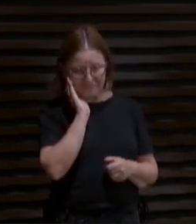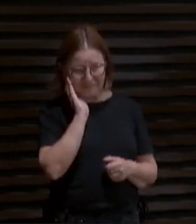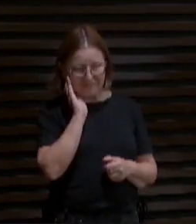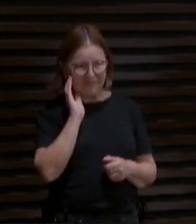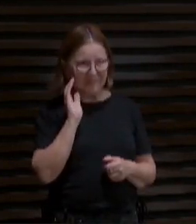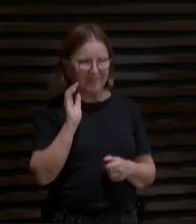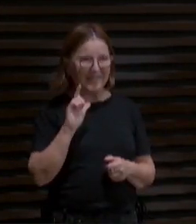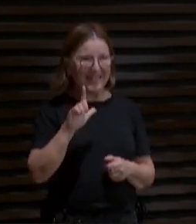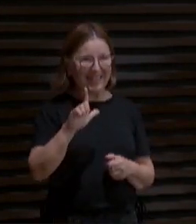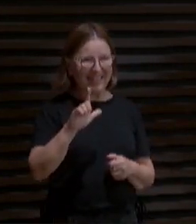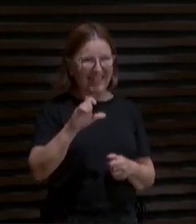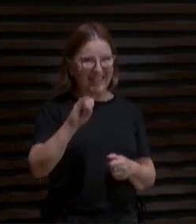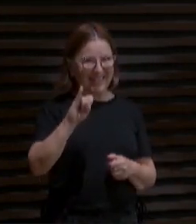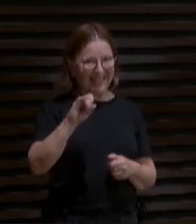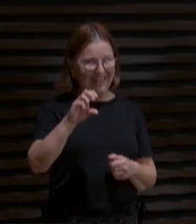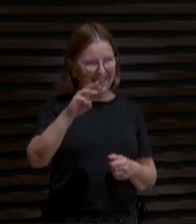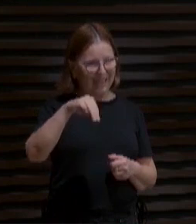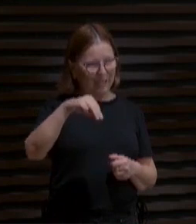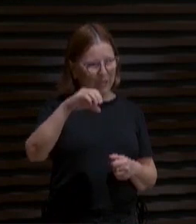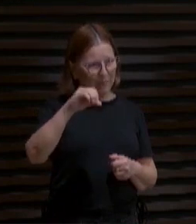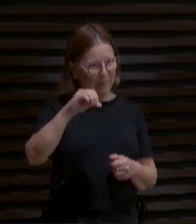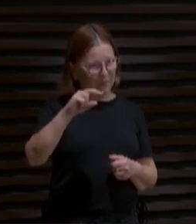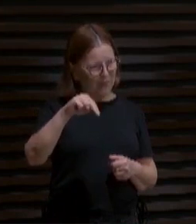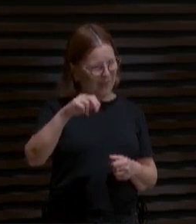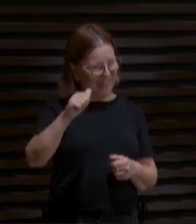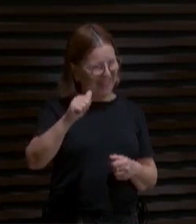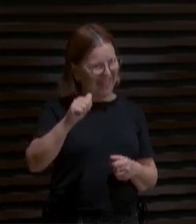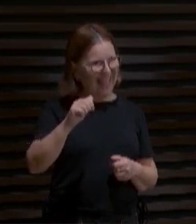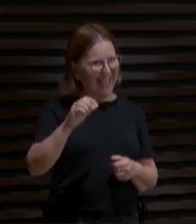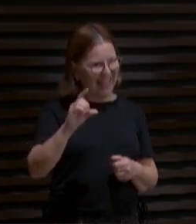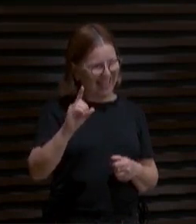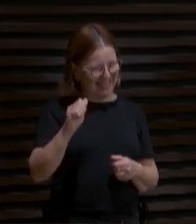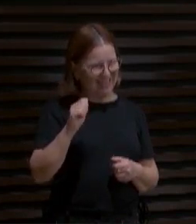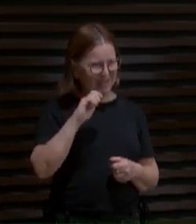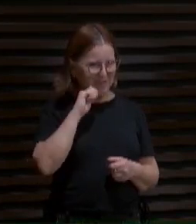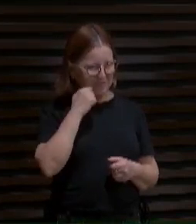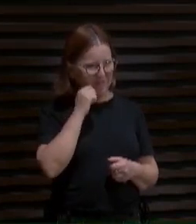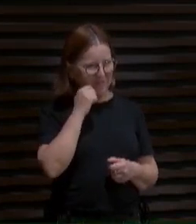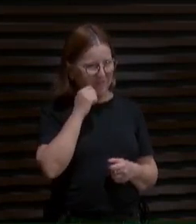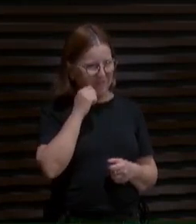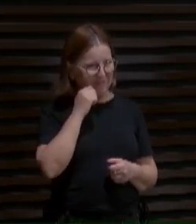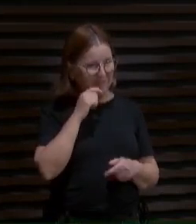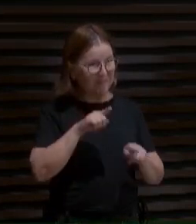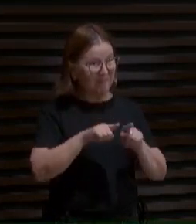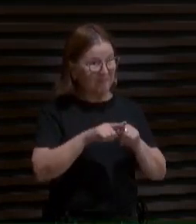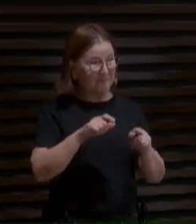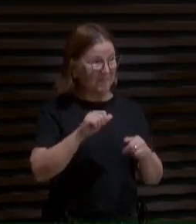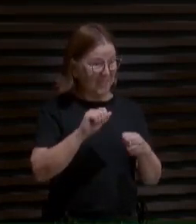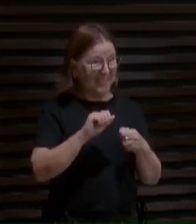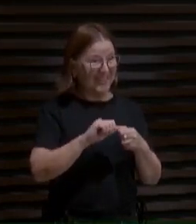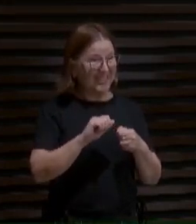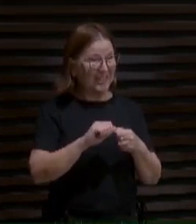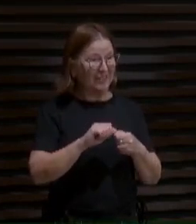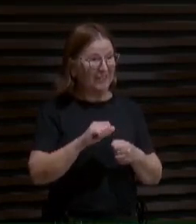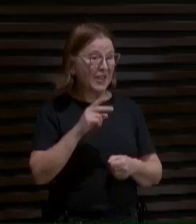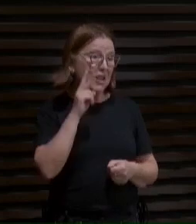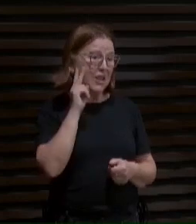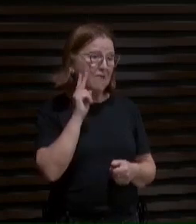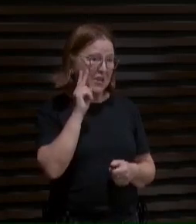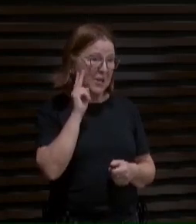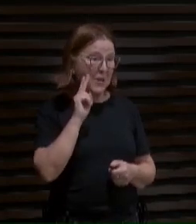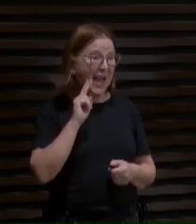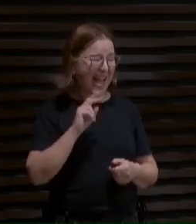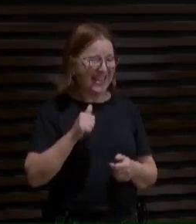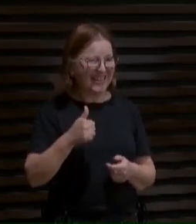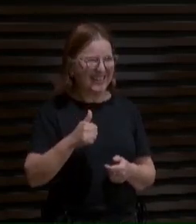limonada? Fez exatamente vinho. Então, deixa a curiosidade. Eu não vou dizer hoje, não. Mas o vinho